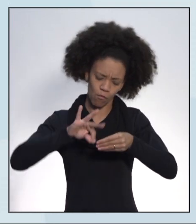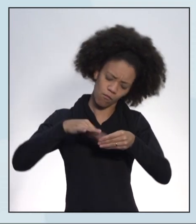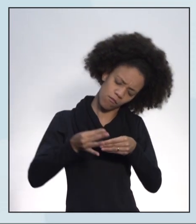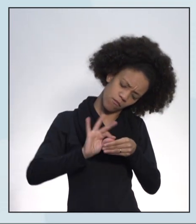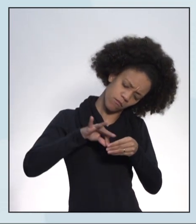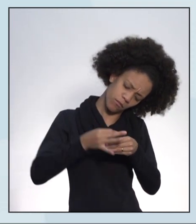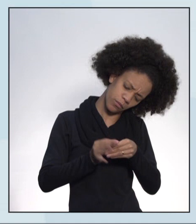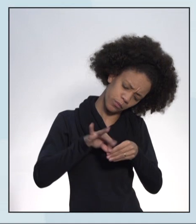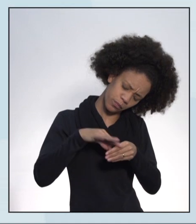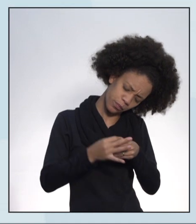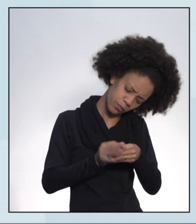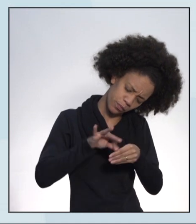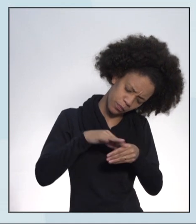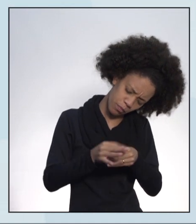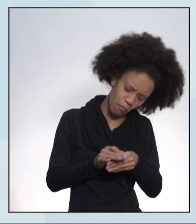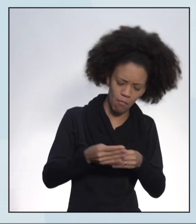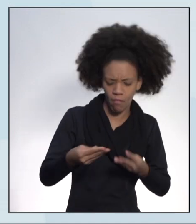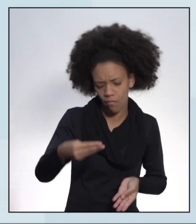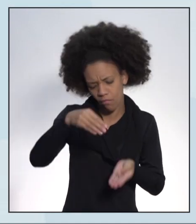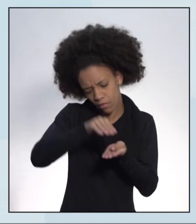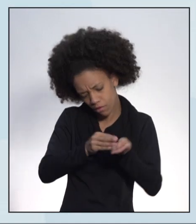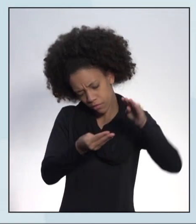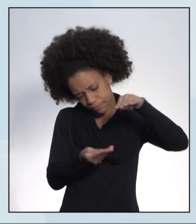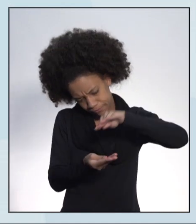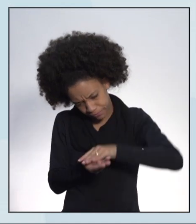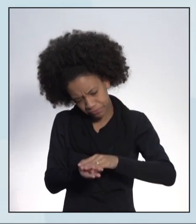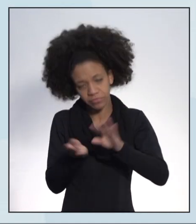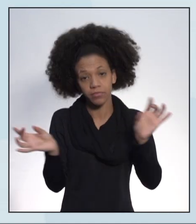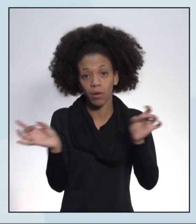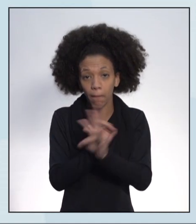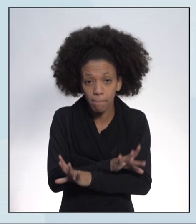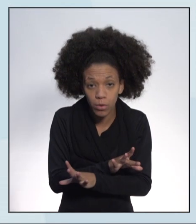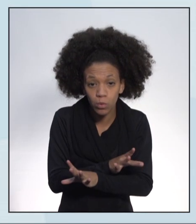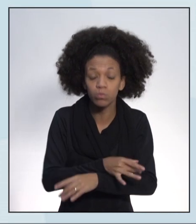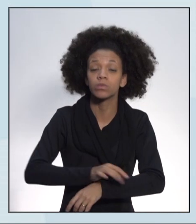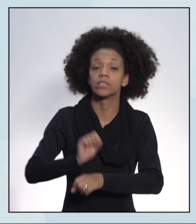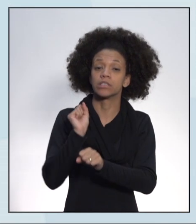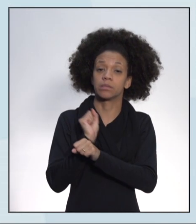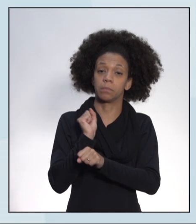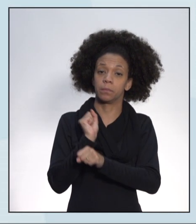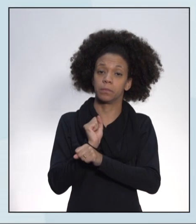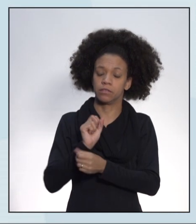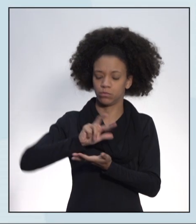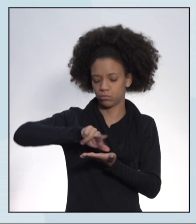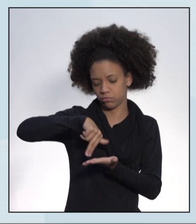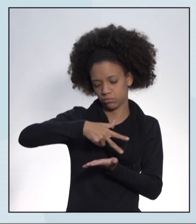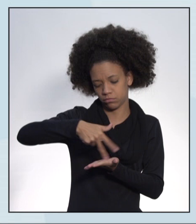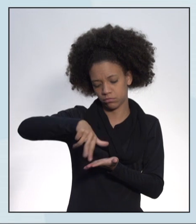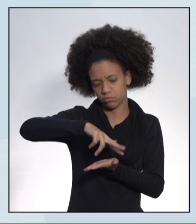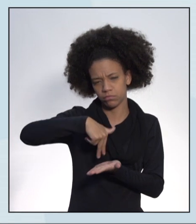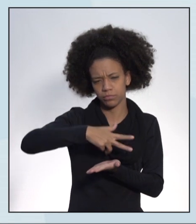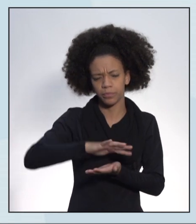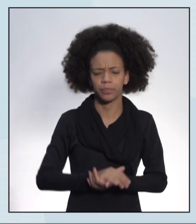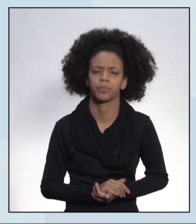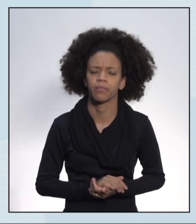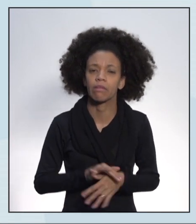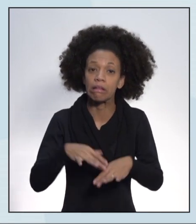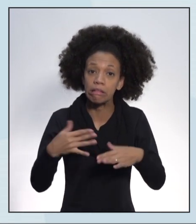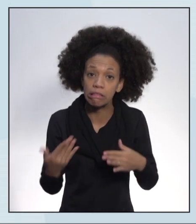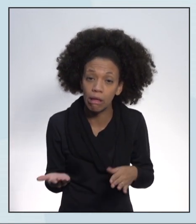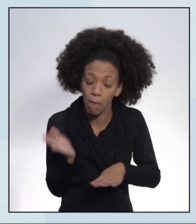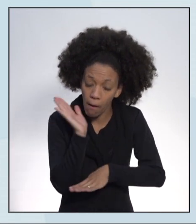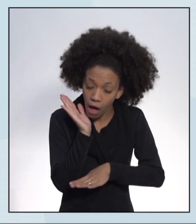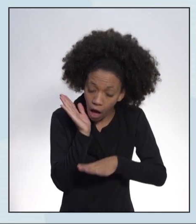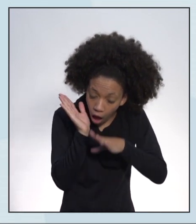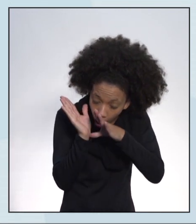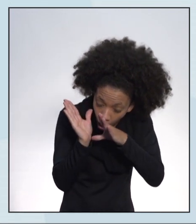outro, até que no quarto acabou a obra e ficou esperando o baile. Veio a noite do baile